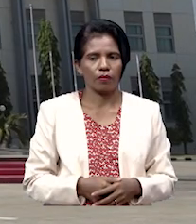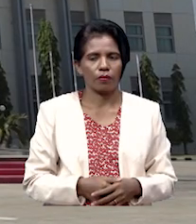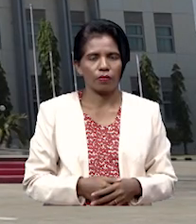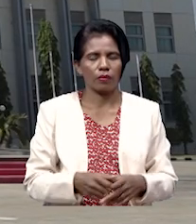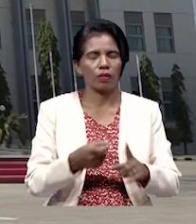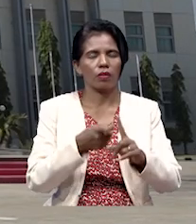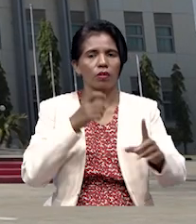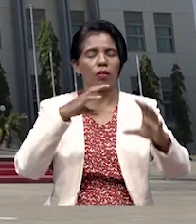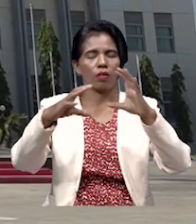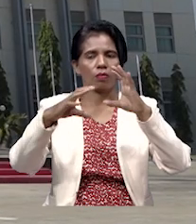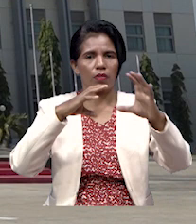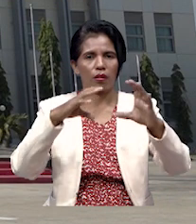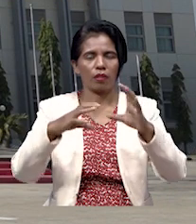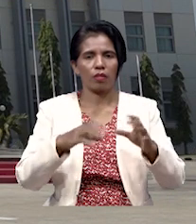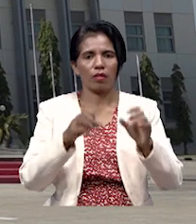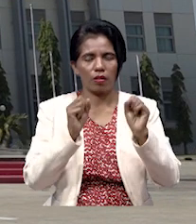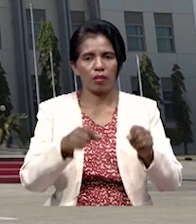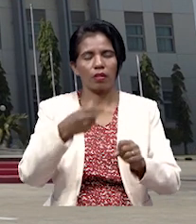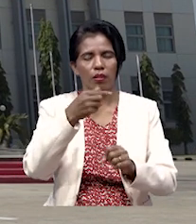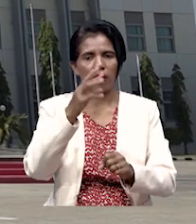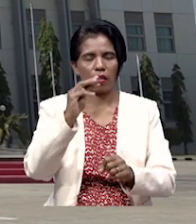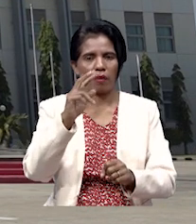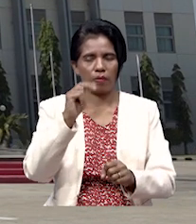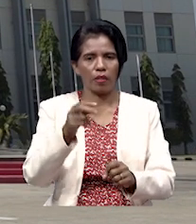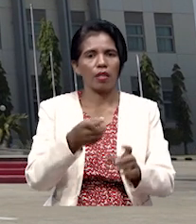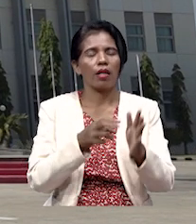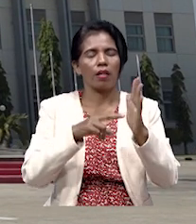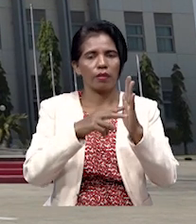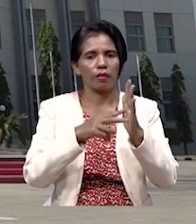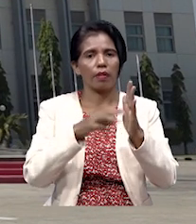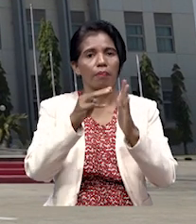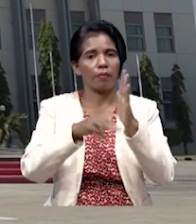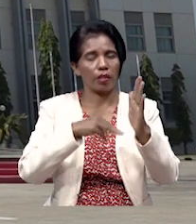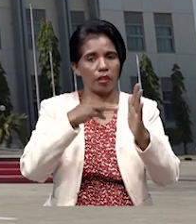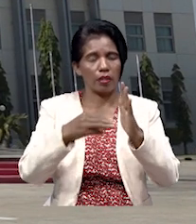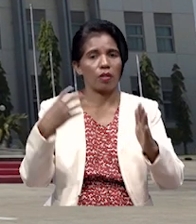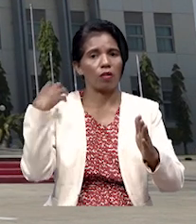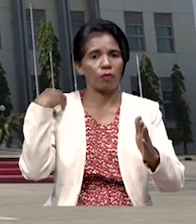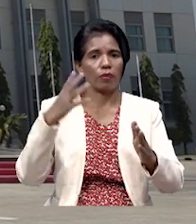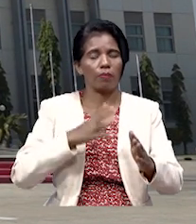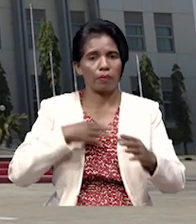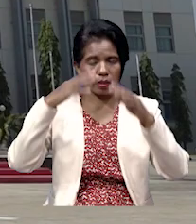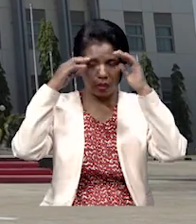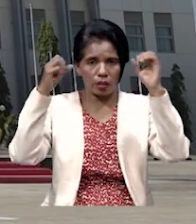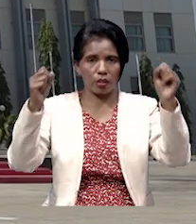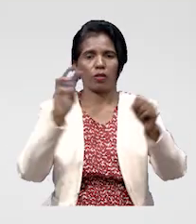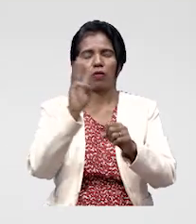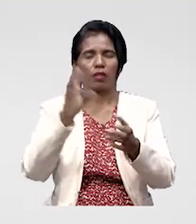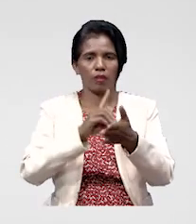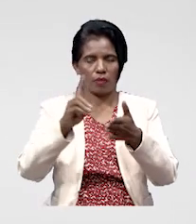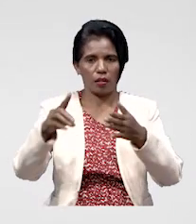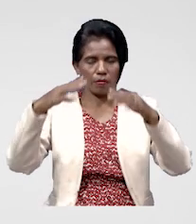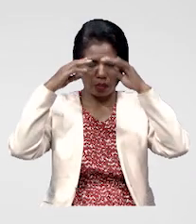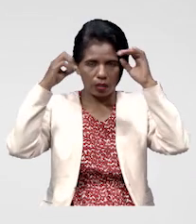Se comunicado da imprensa na BGM na sexta, Rússia Média, Palácio Presidencial, quarta semana, né? Presidente da